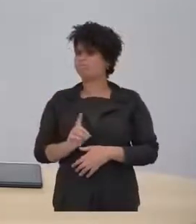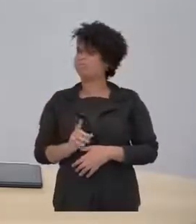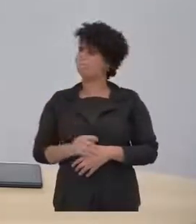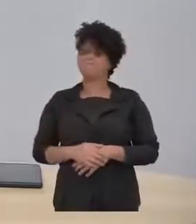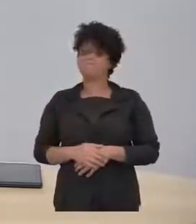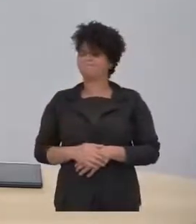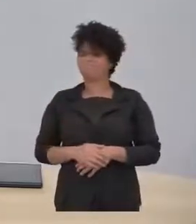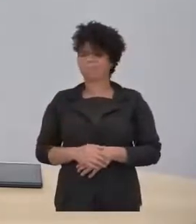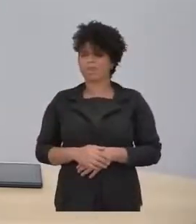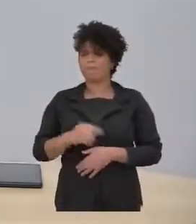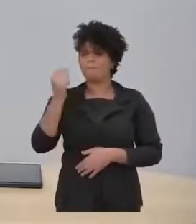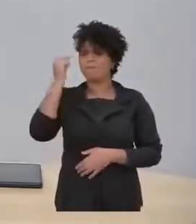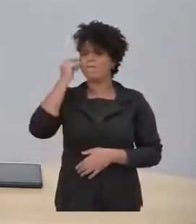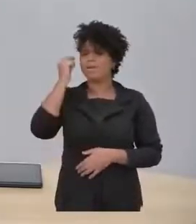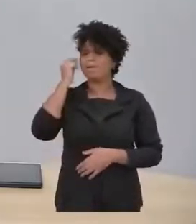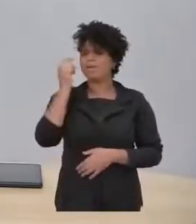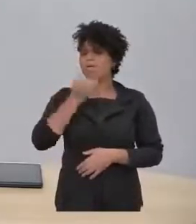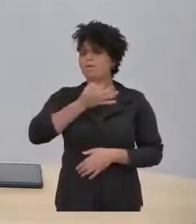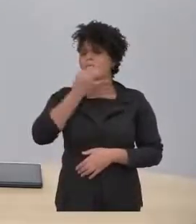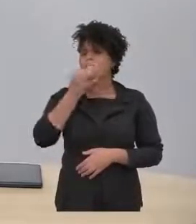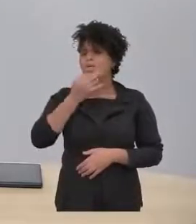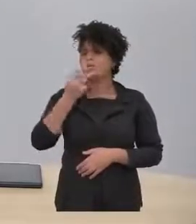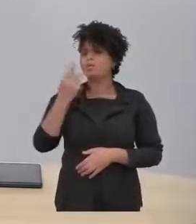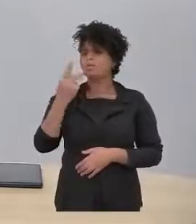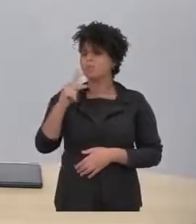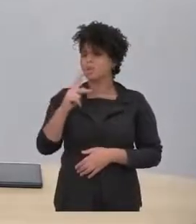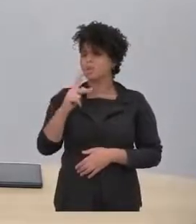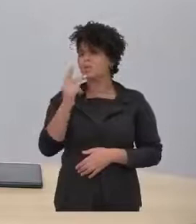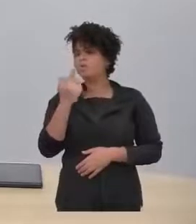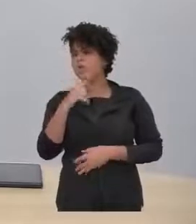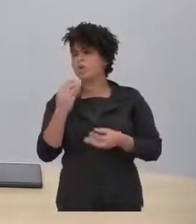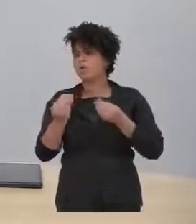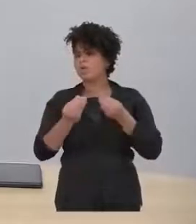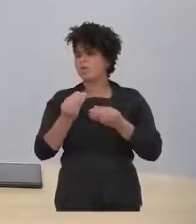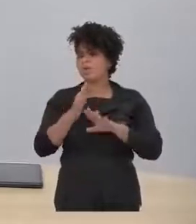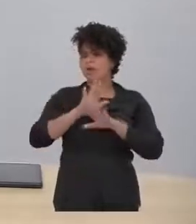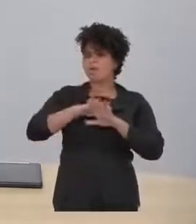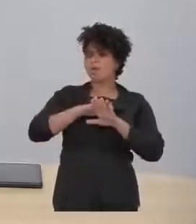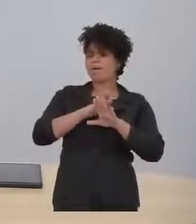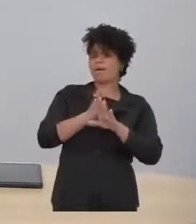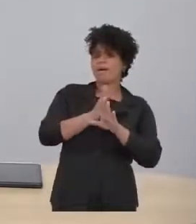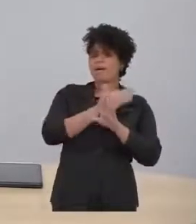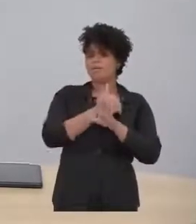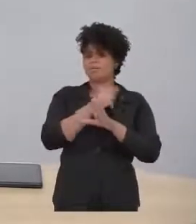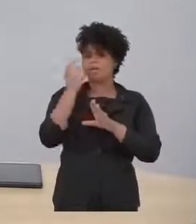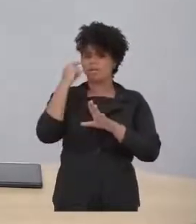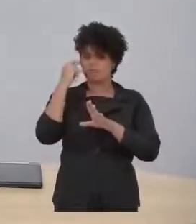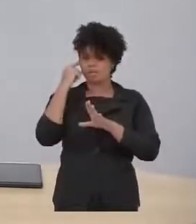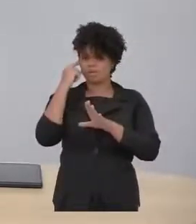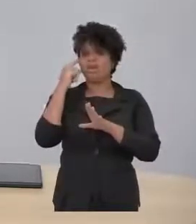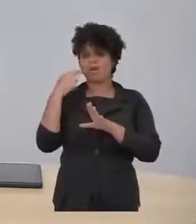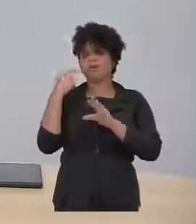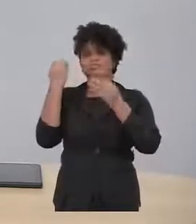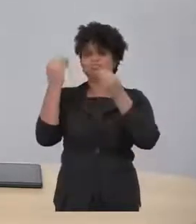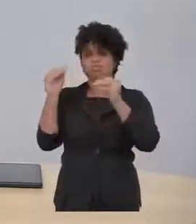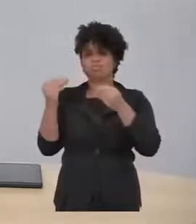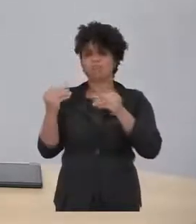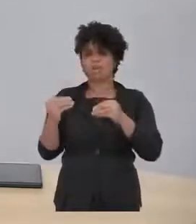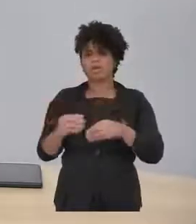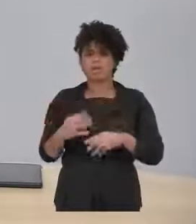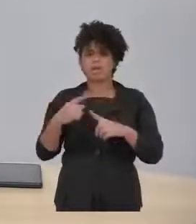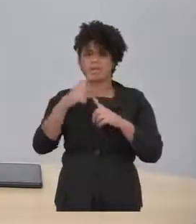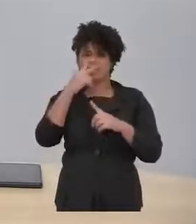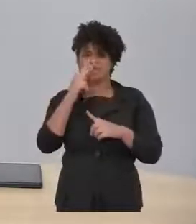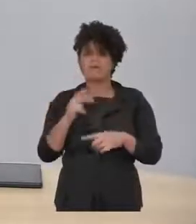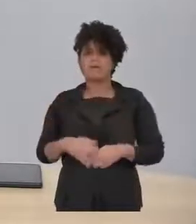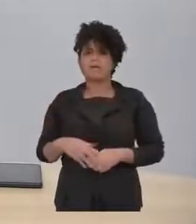pensar sobre o assunto que está proposto ali. É automático, você tem que ter opinião sobre tudo e você tem que sempre falar alguma coisa,